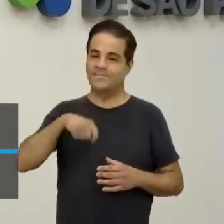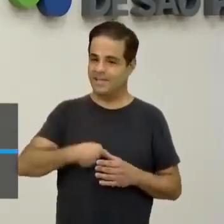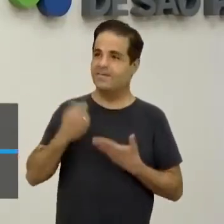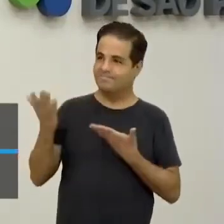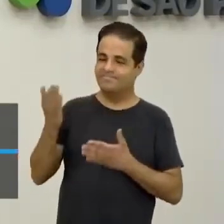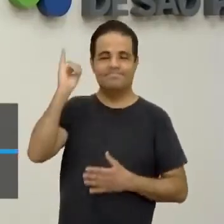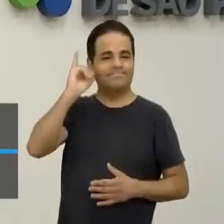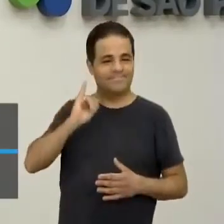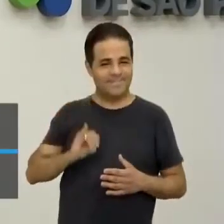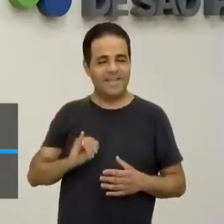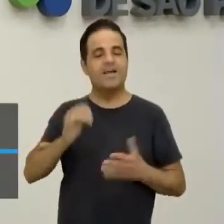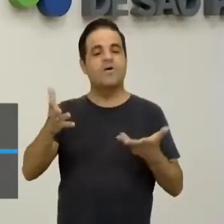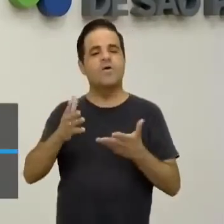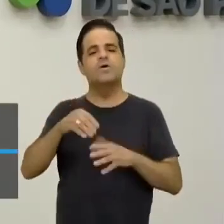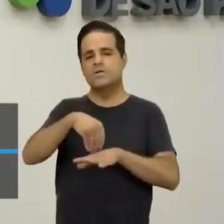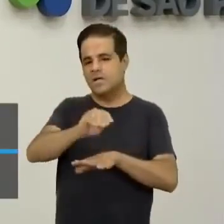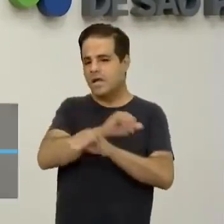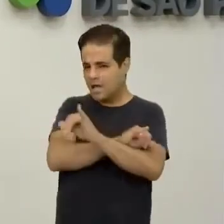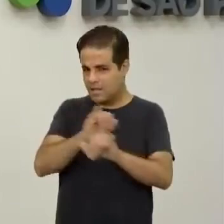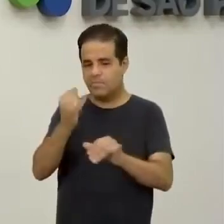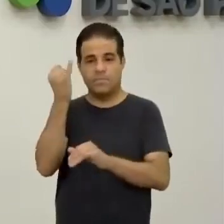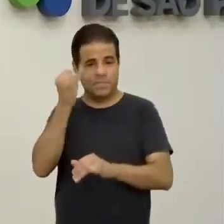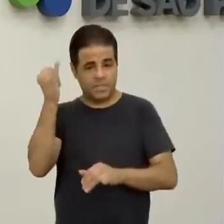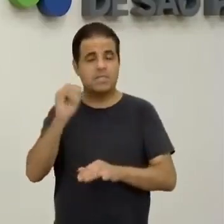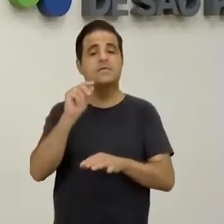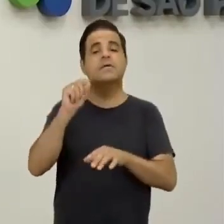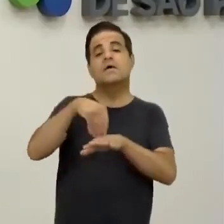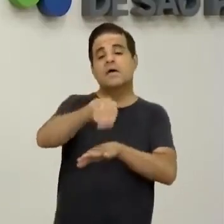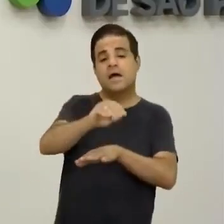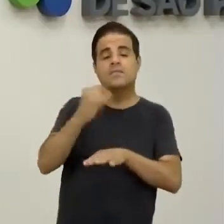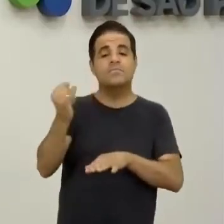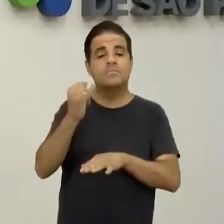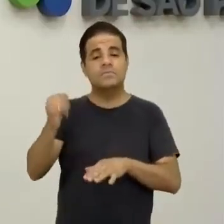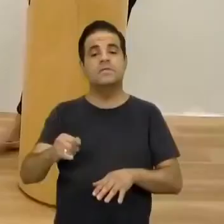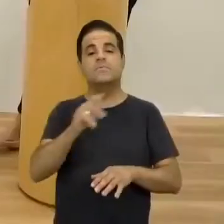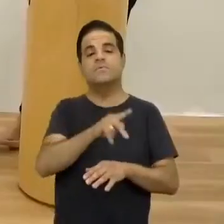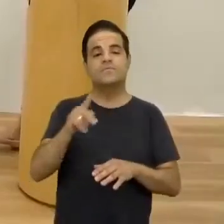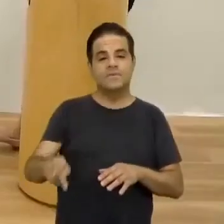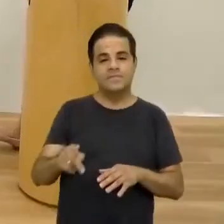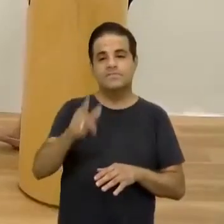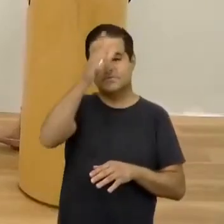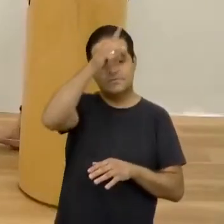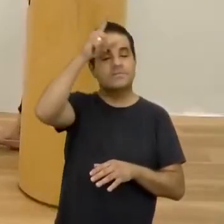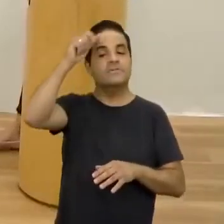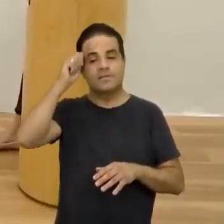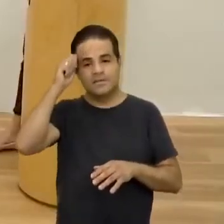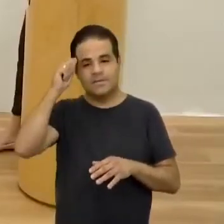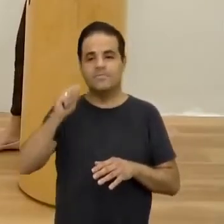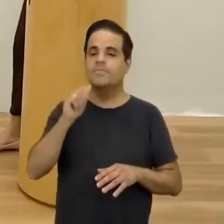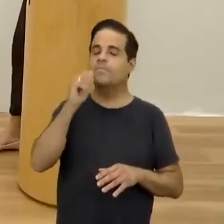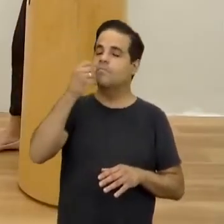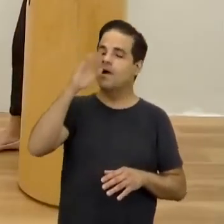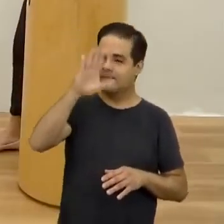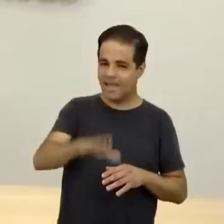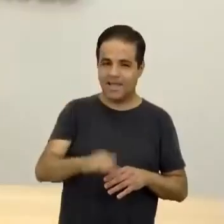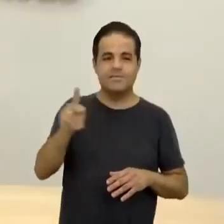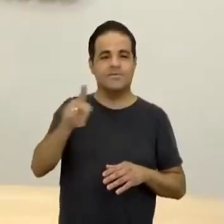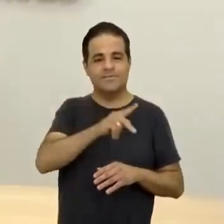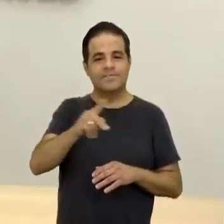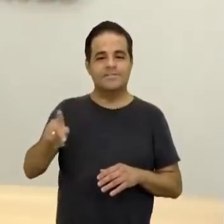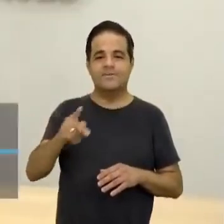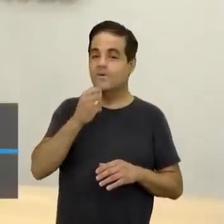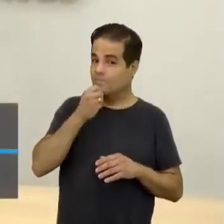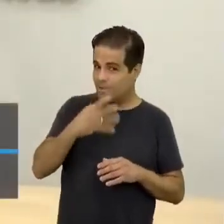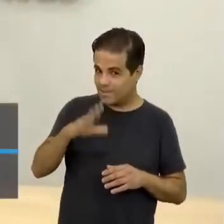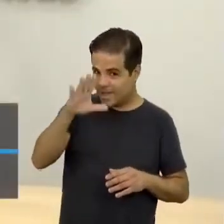olha só, hoje nós temos um recado bem importante, quem vai dar esse recado para vocês é o professor Guerreiro. Boa tarde, professor Guerreiro. Boa tarde,